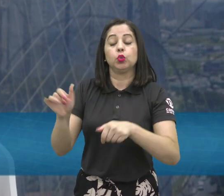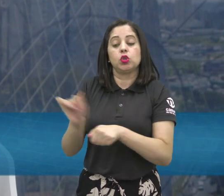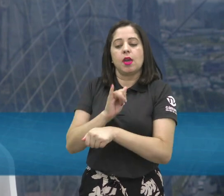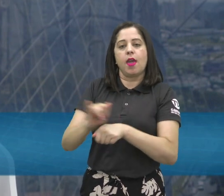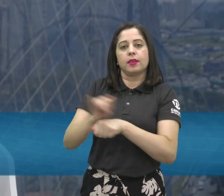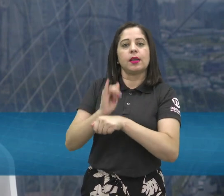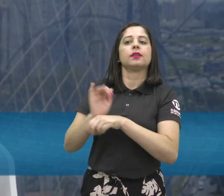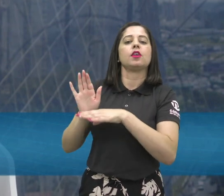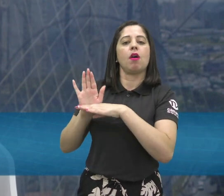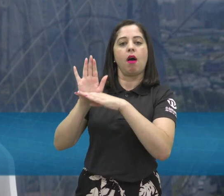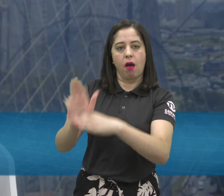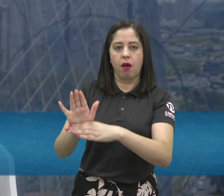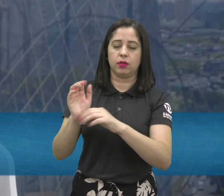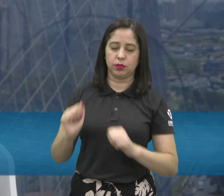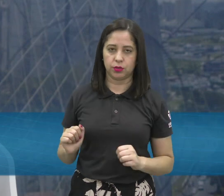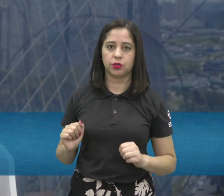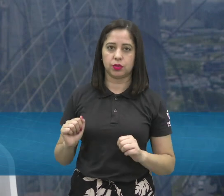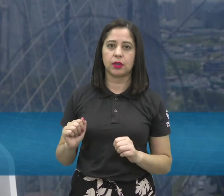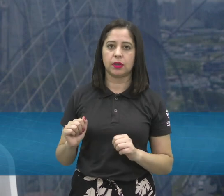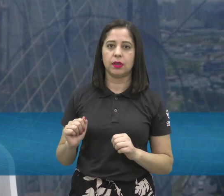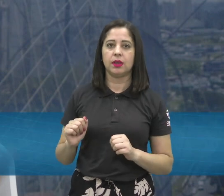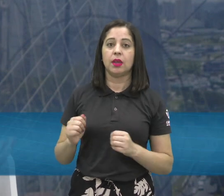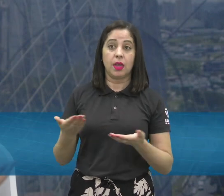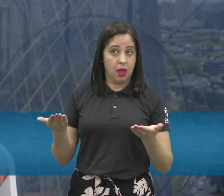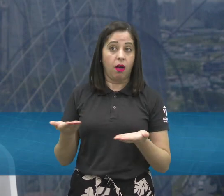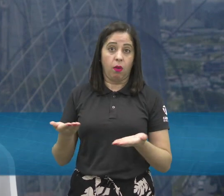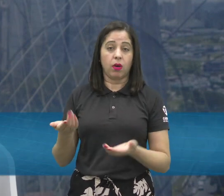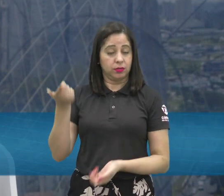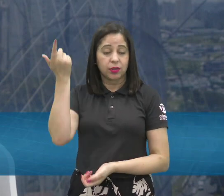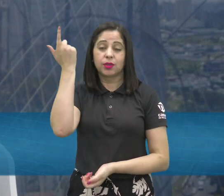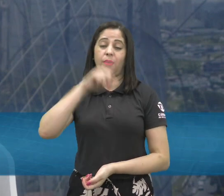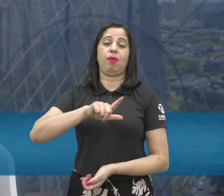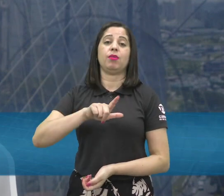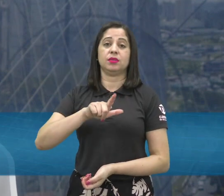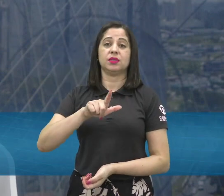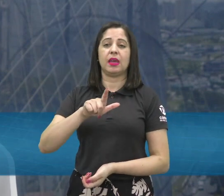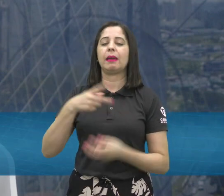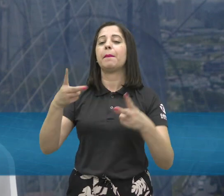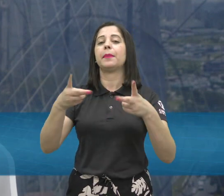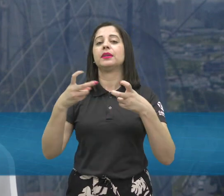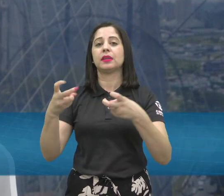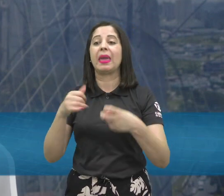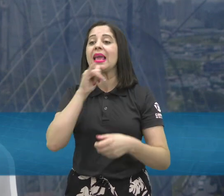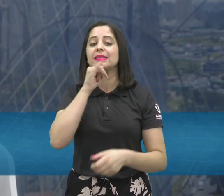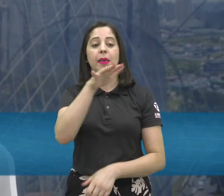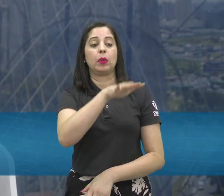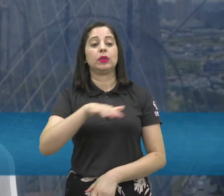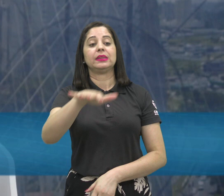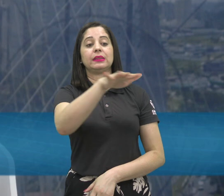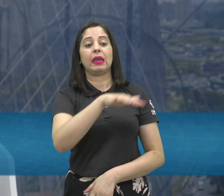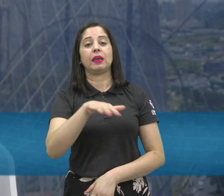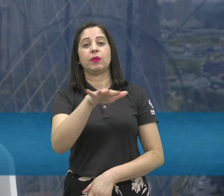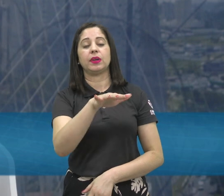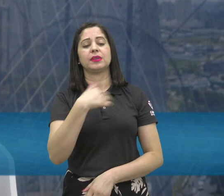recorrer hoje e que a gente consegue ter essa especificidade daquele município. Então, tem regiões que a gente